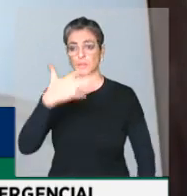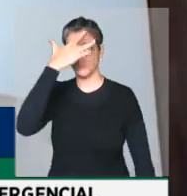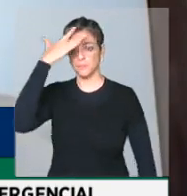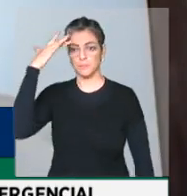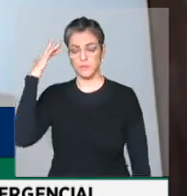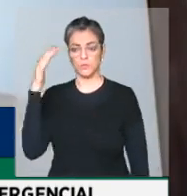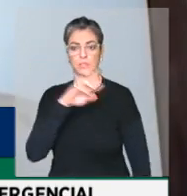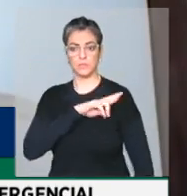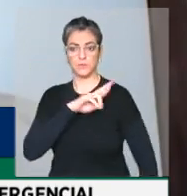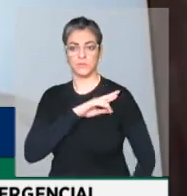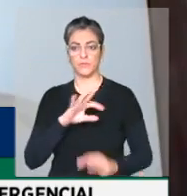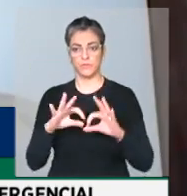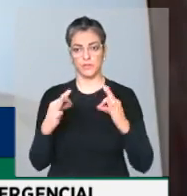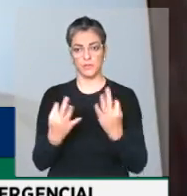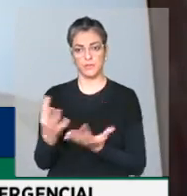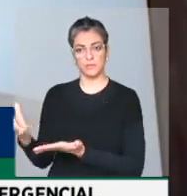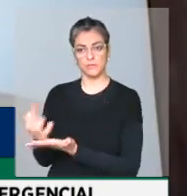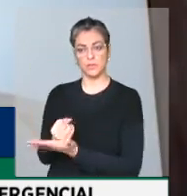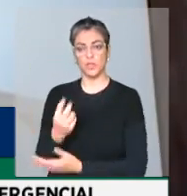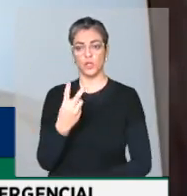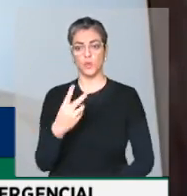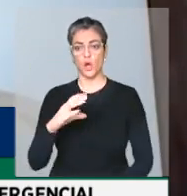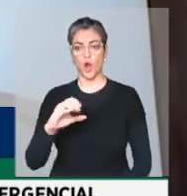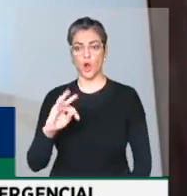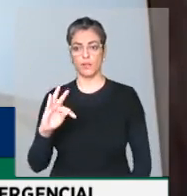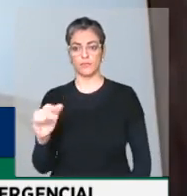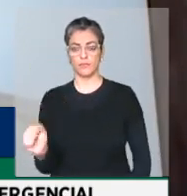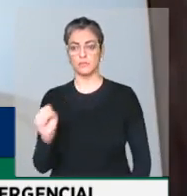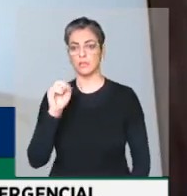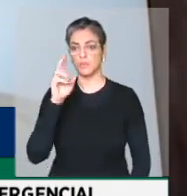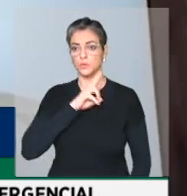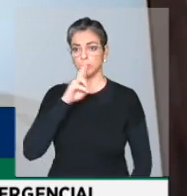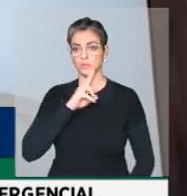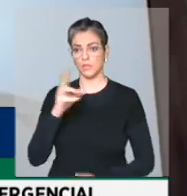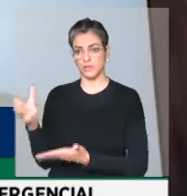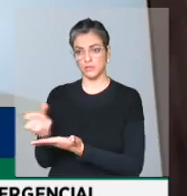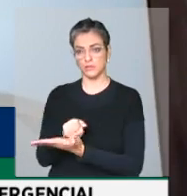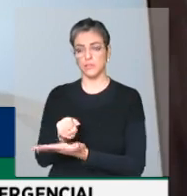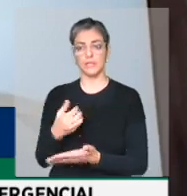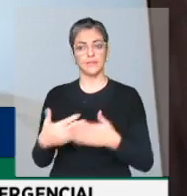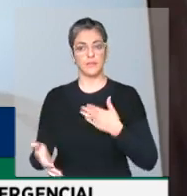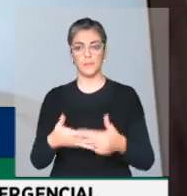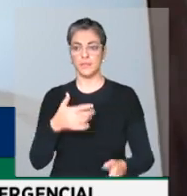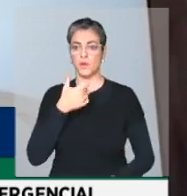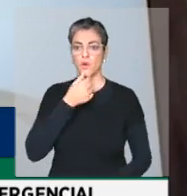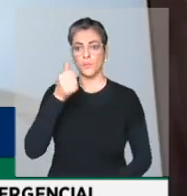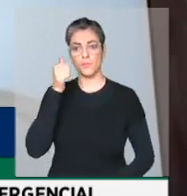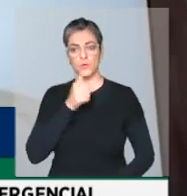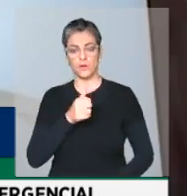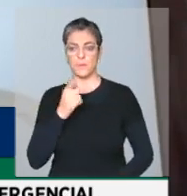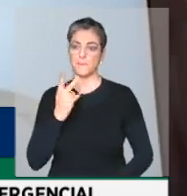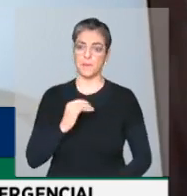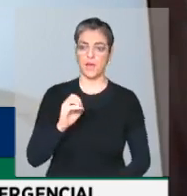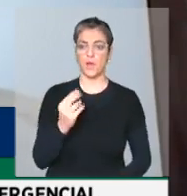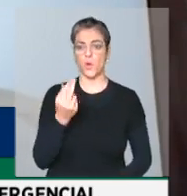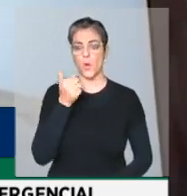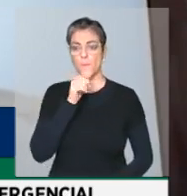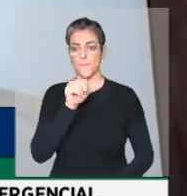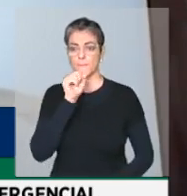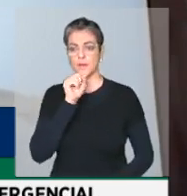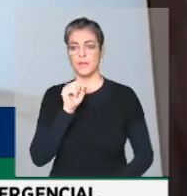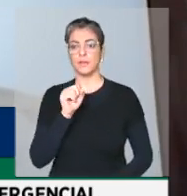família monoparental receberá 2 cotas do auxílio emergencial, independentemente do sexo, observado o disposto no